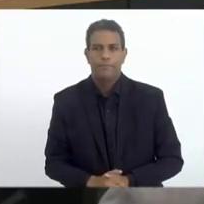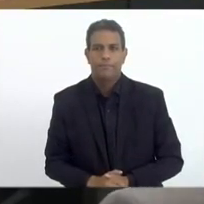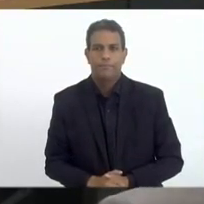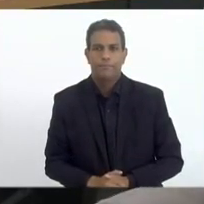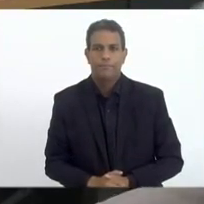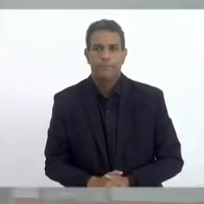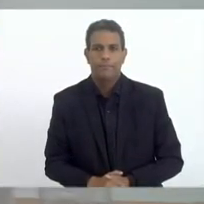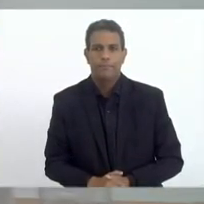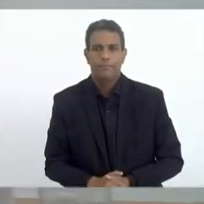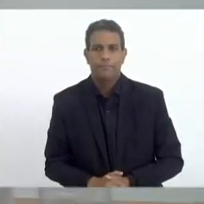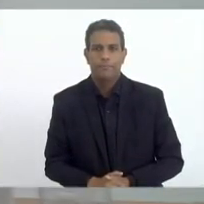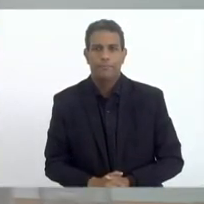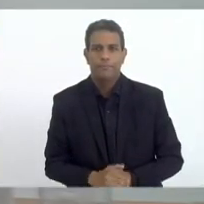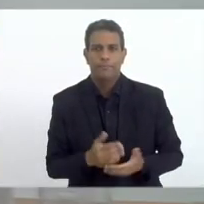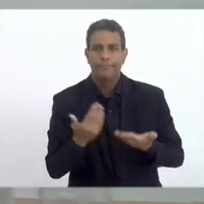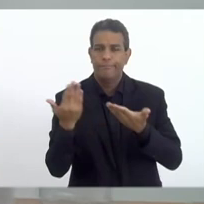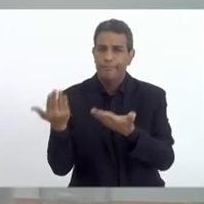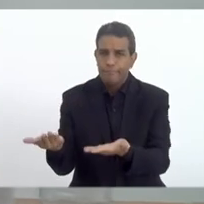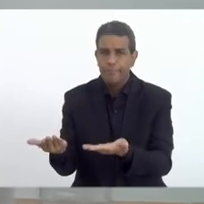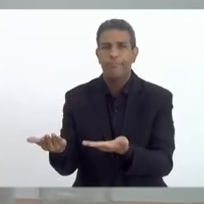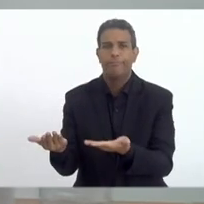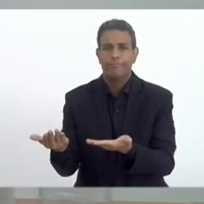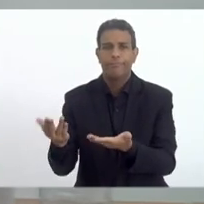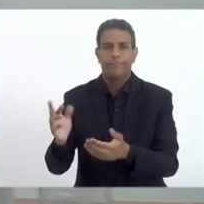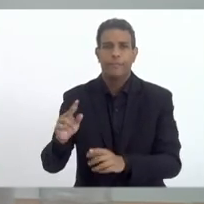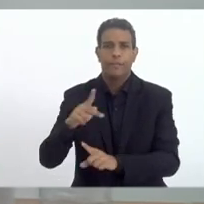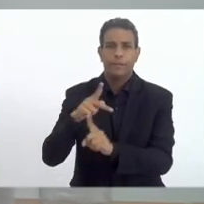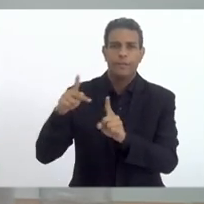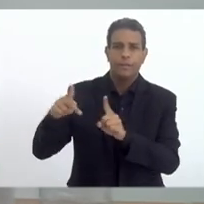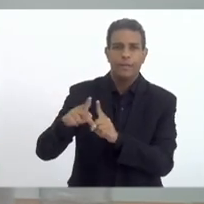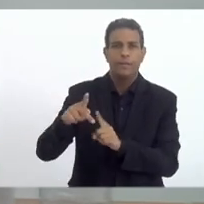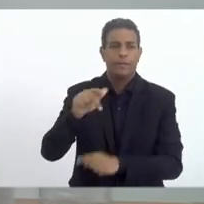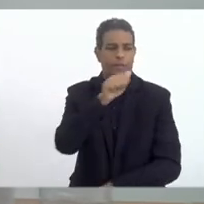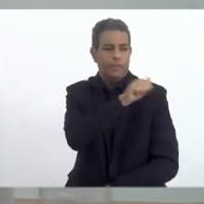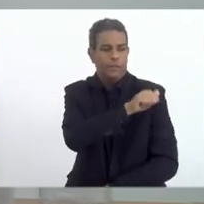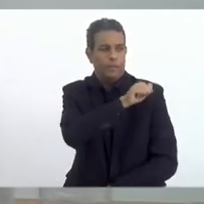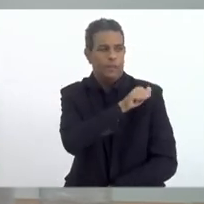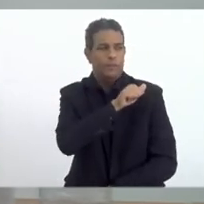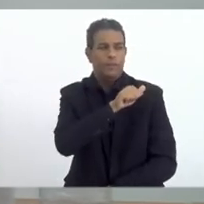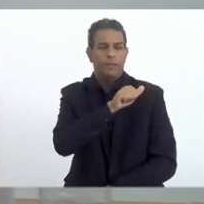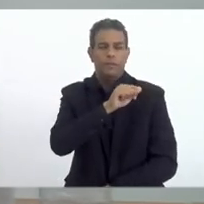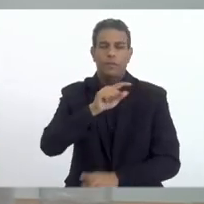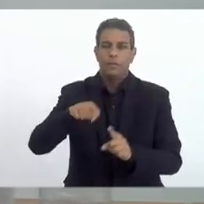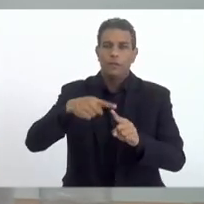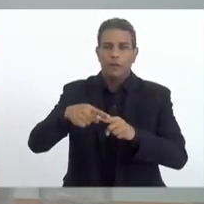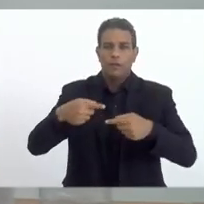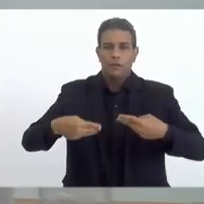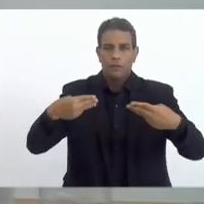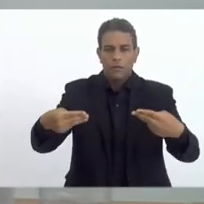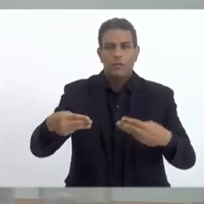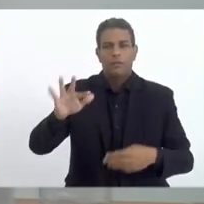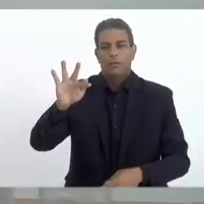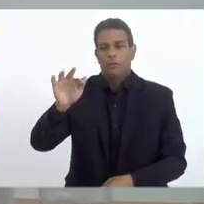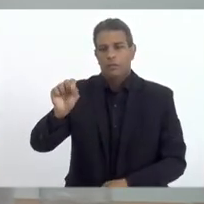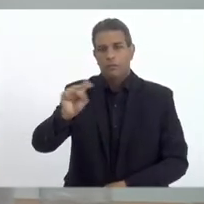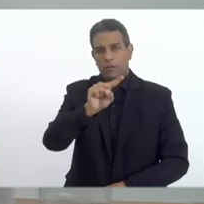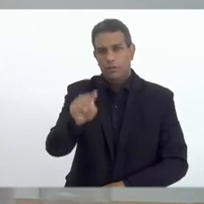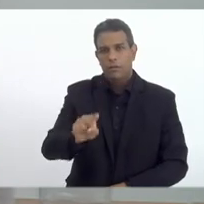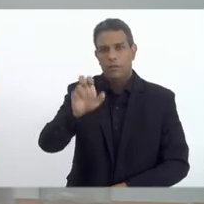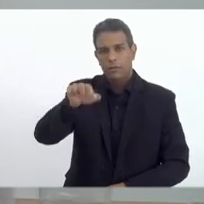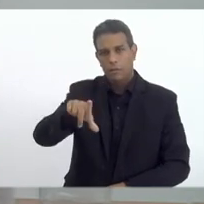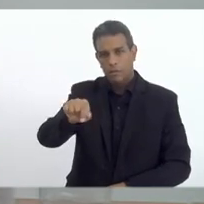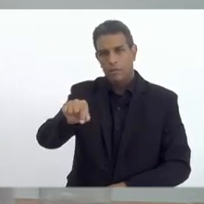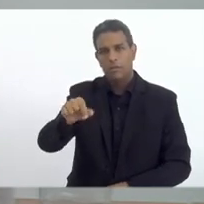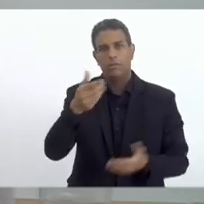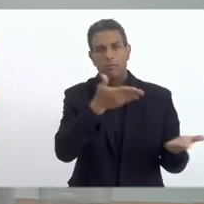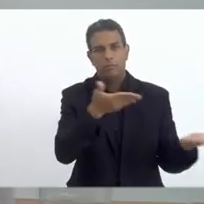Passar a palavra, então, devolver a palavra tanto ao Rio Previdência quanto à Fazenda, diante das ponderações e da apresentação dos servidores. E aí eu faço para o